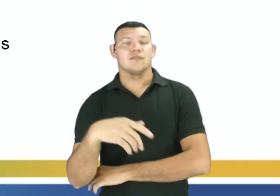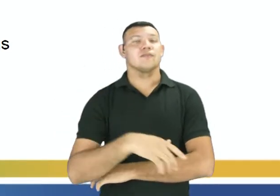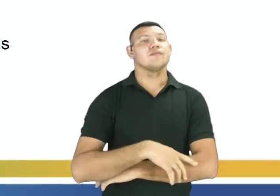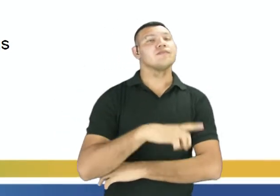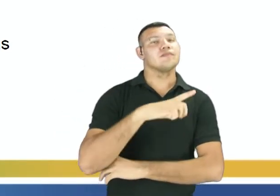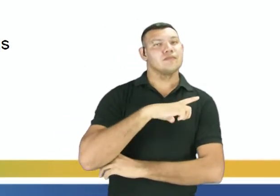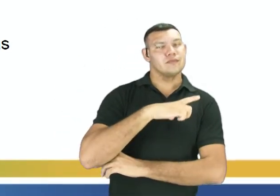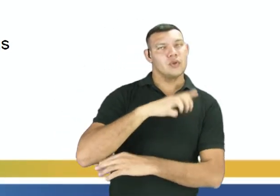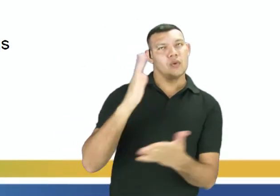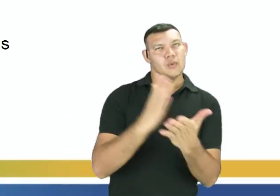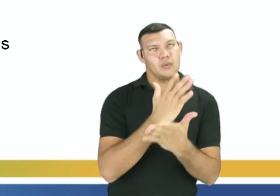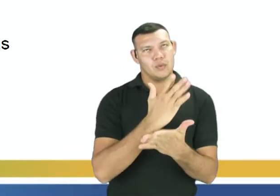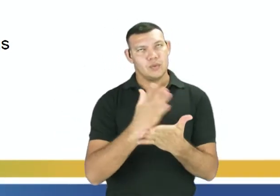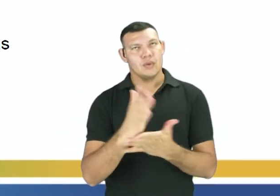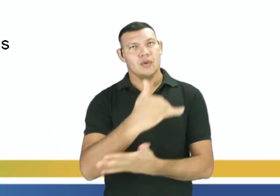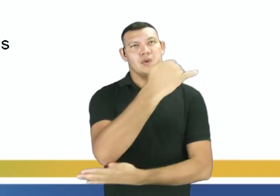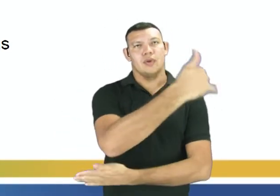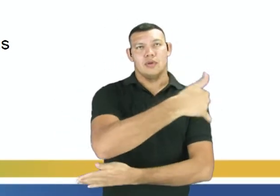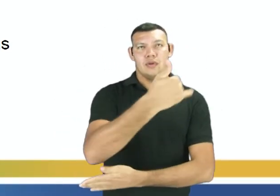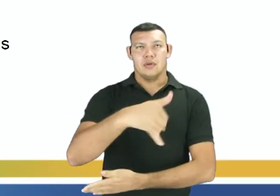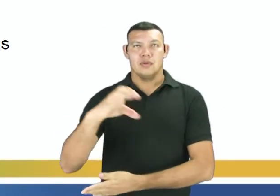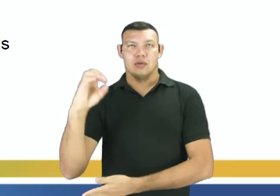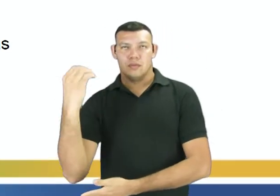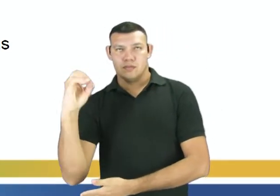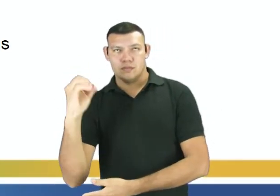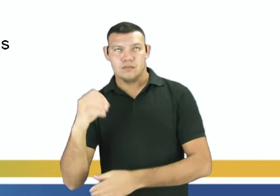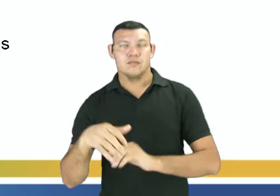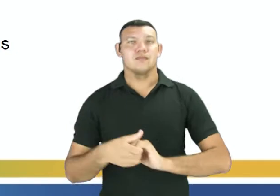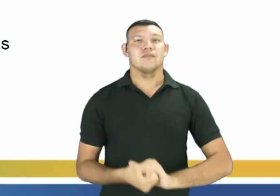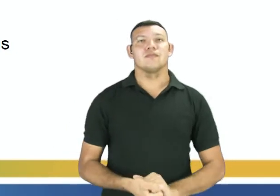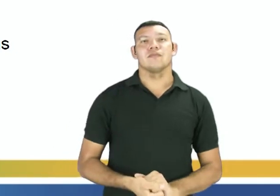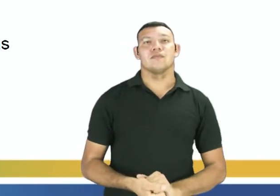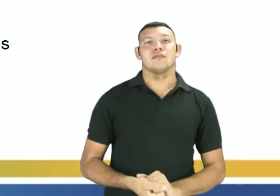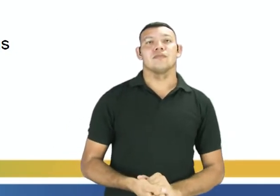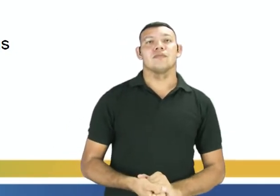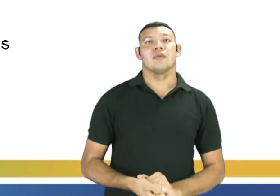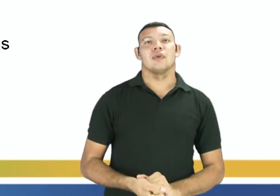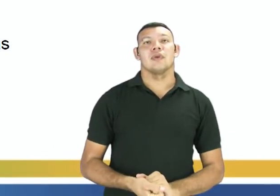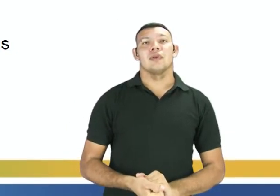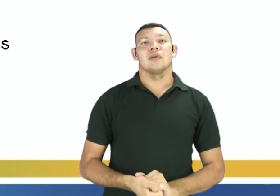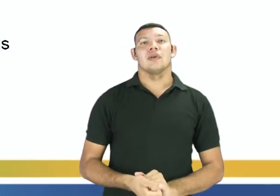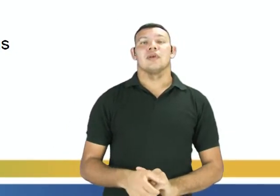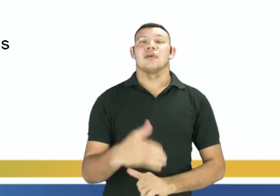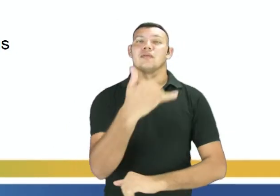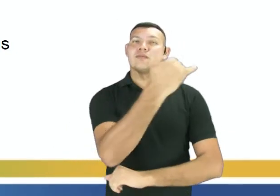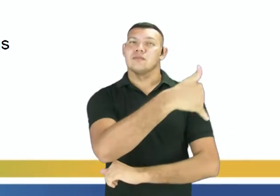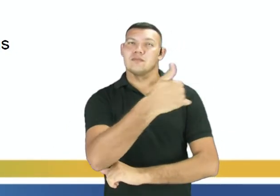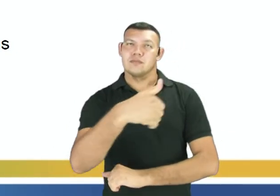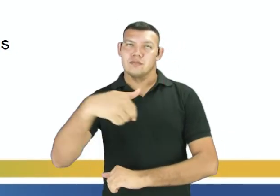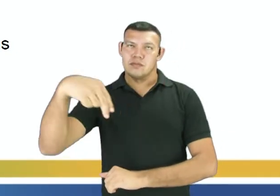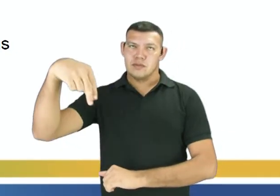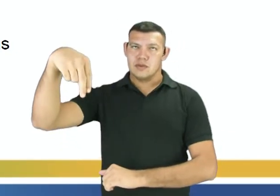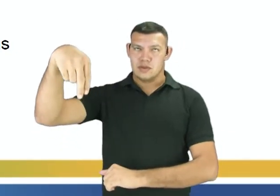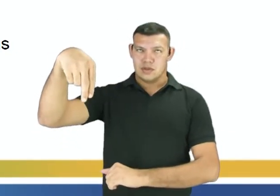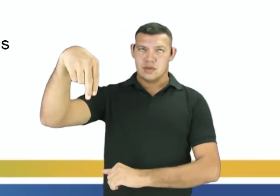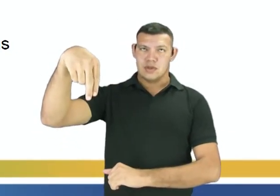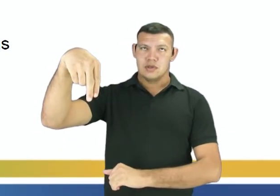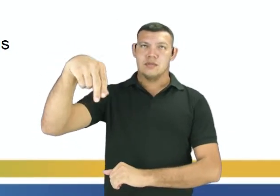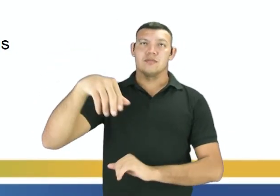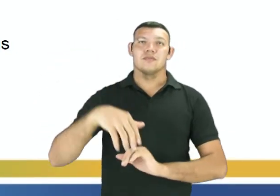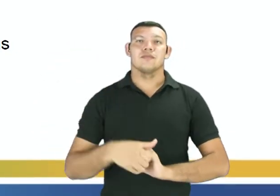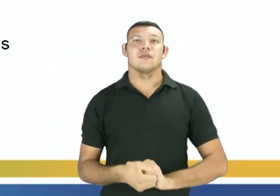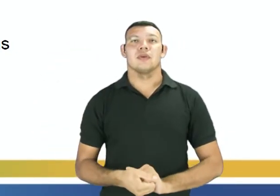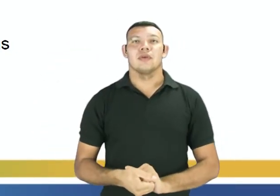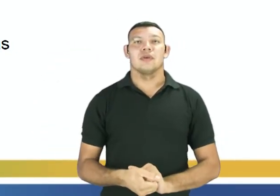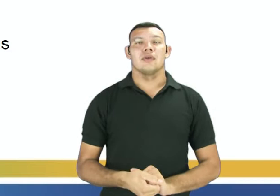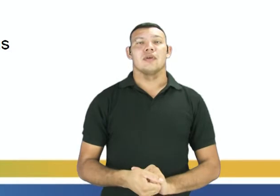oxigênio, que são compostos oxigenados. Existem cadeias que têm nitrogênio, são os compostos